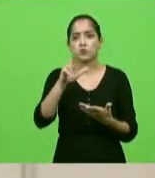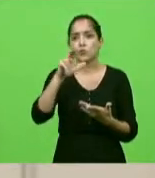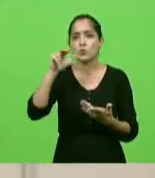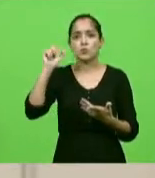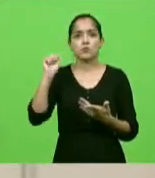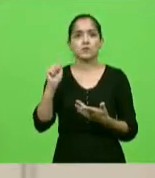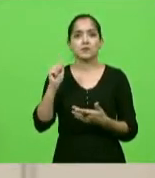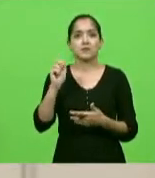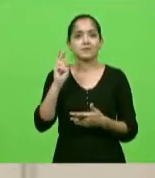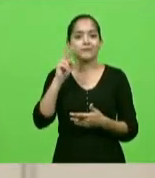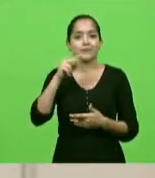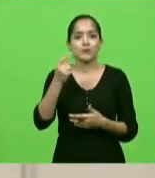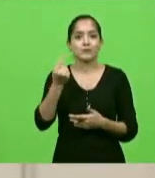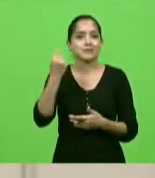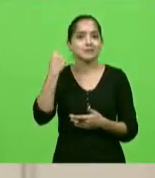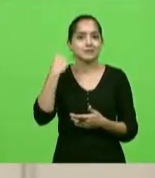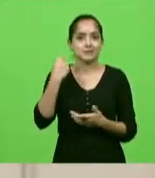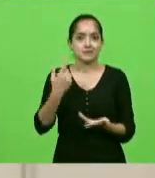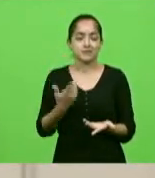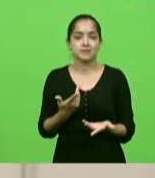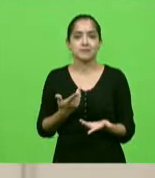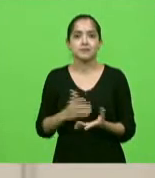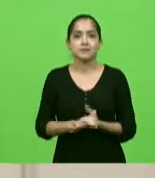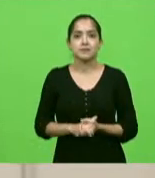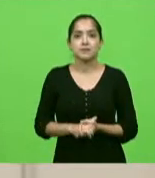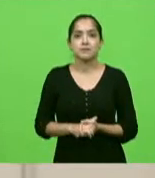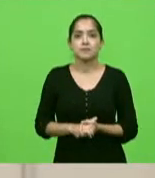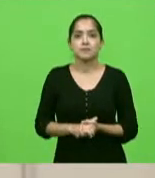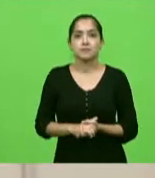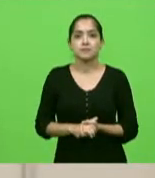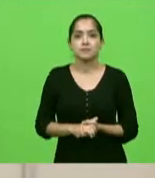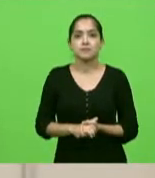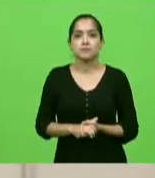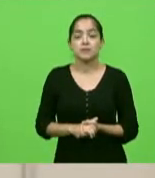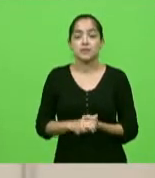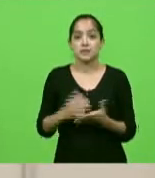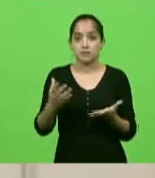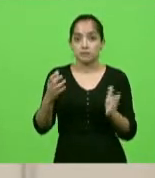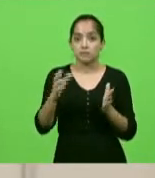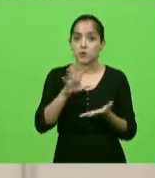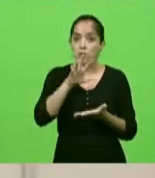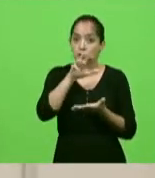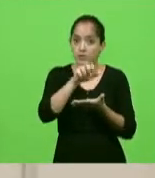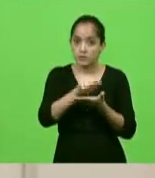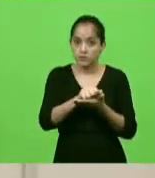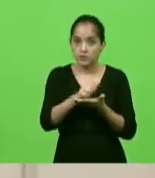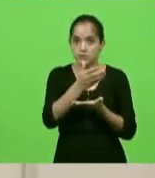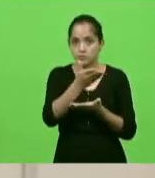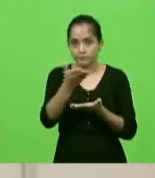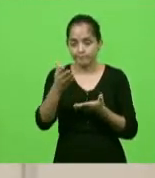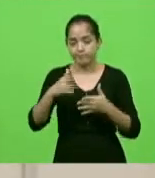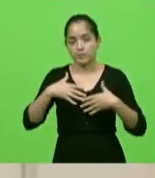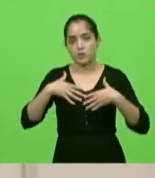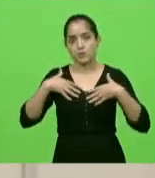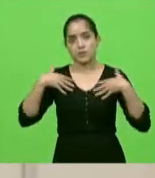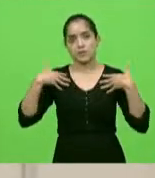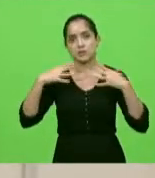vistos. Portanto, o registro da minha homenagem a todos eles,